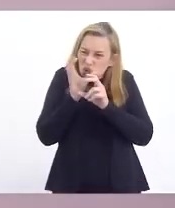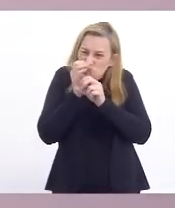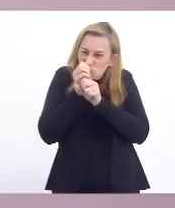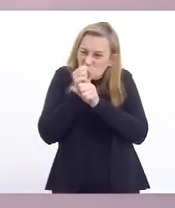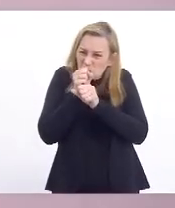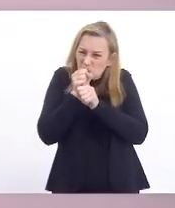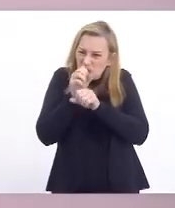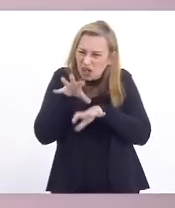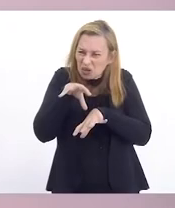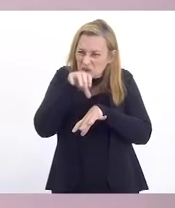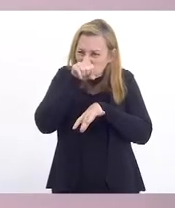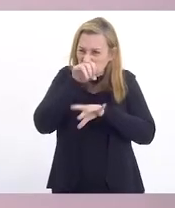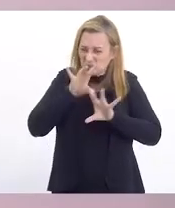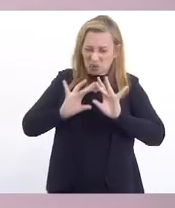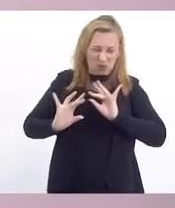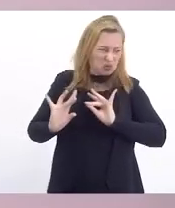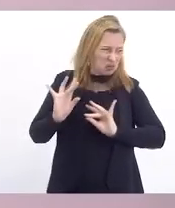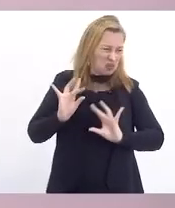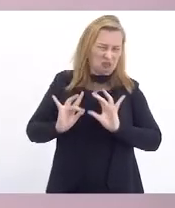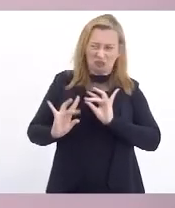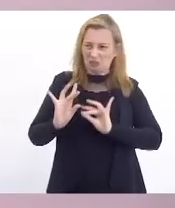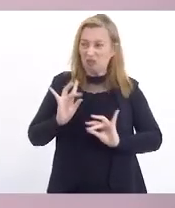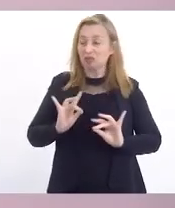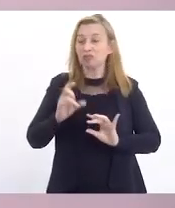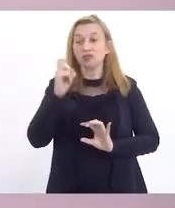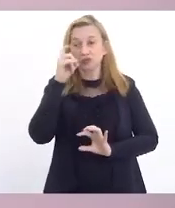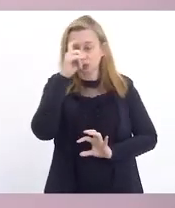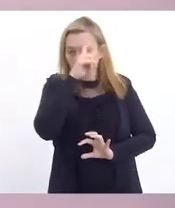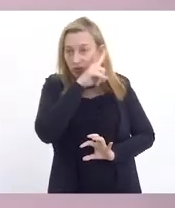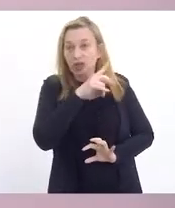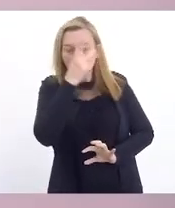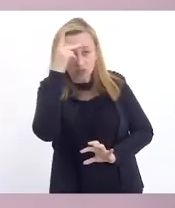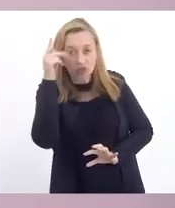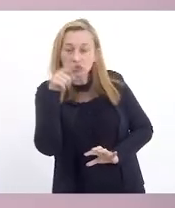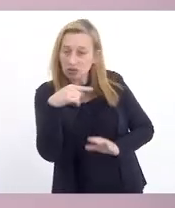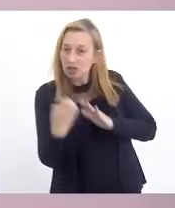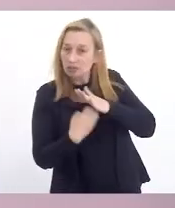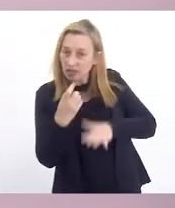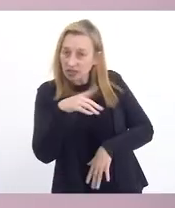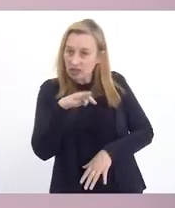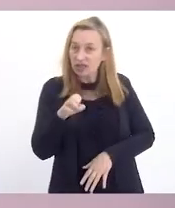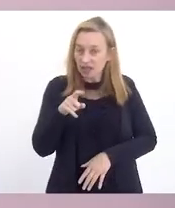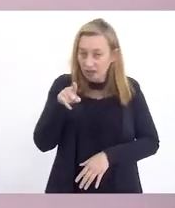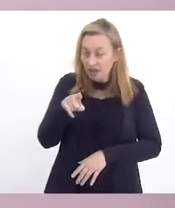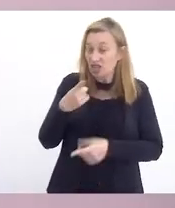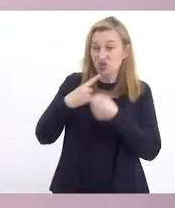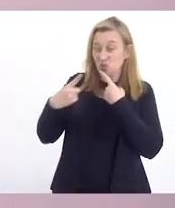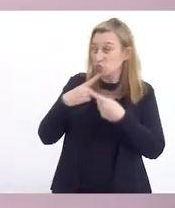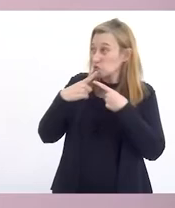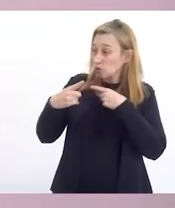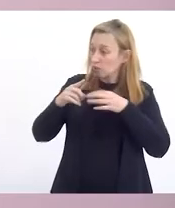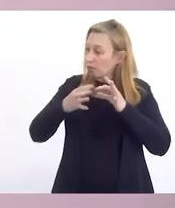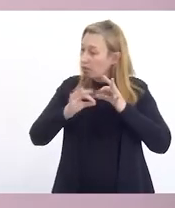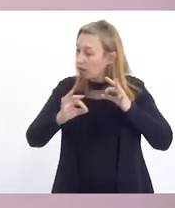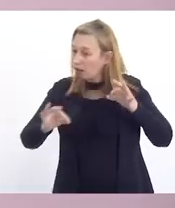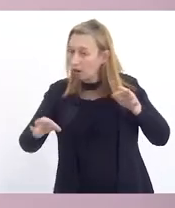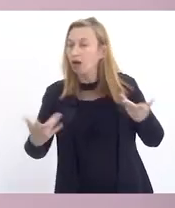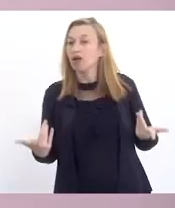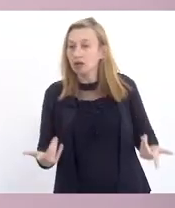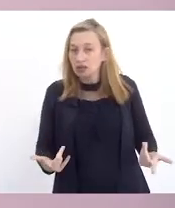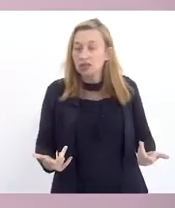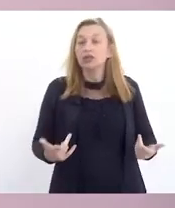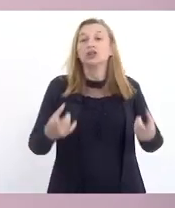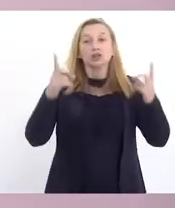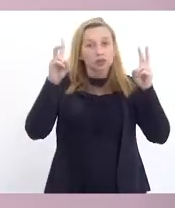difícil. O pessoal da SEDAI está aí, a gente teve muitos debates de lá para cá, foi uma situação